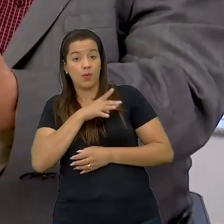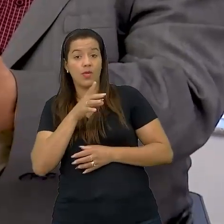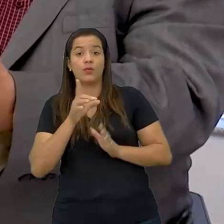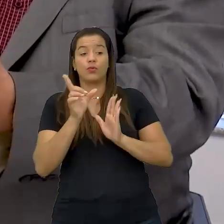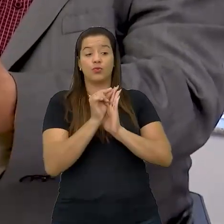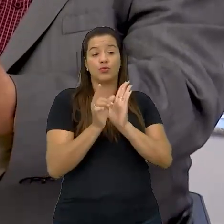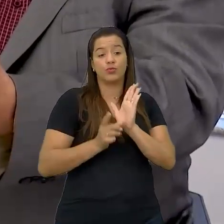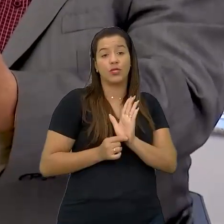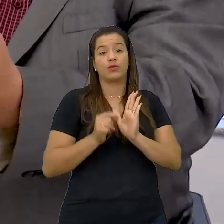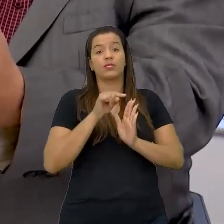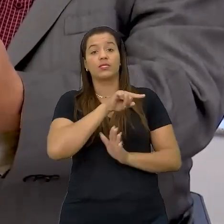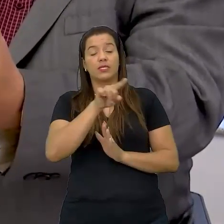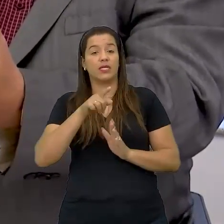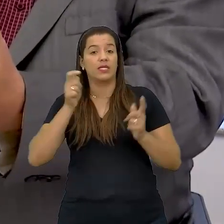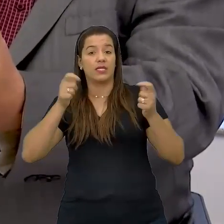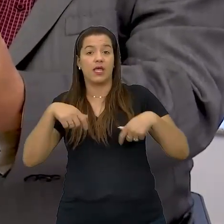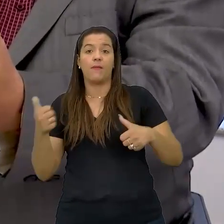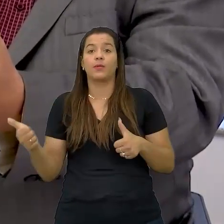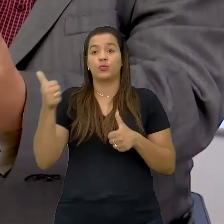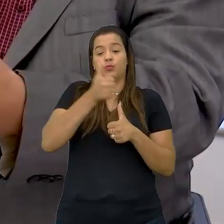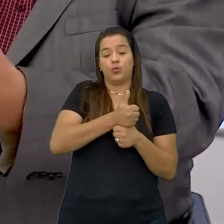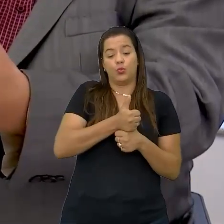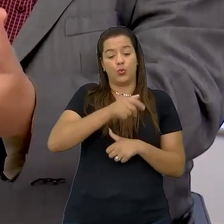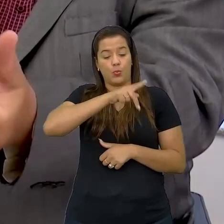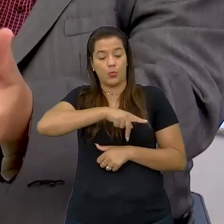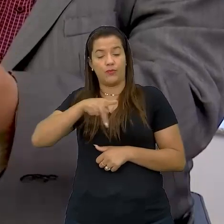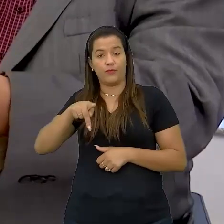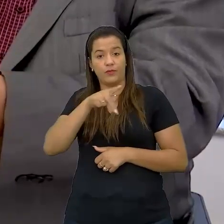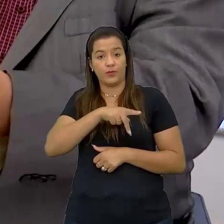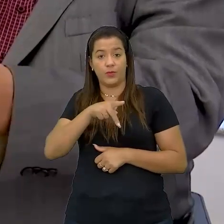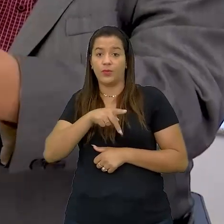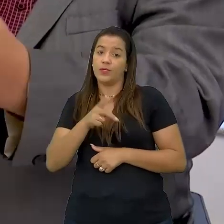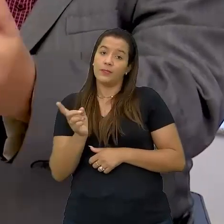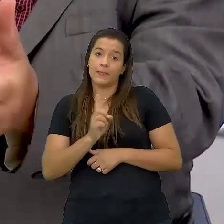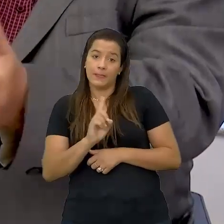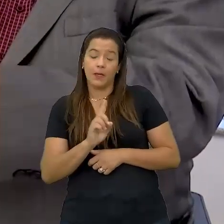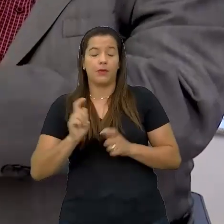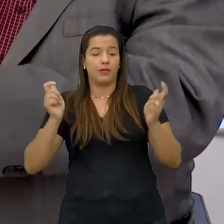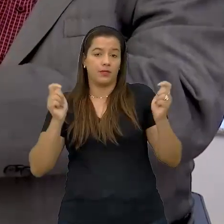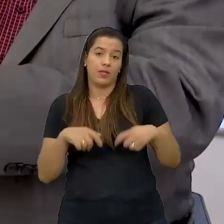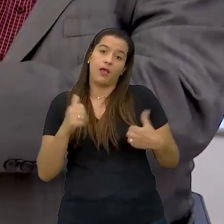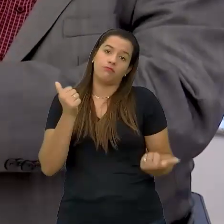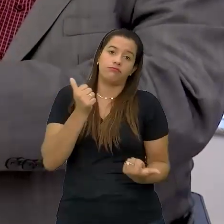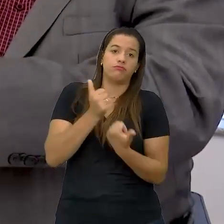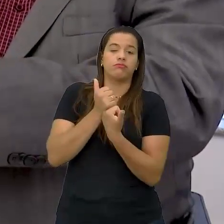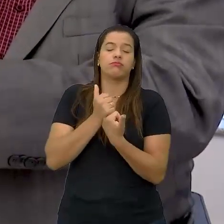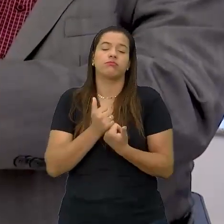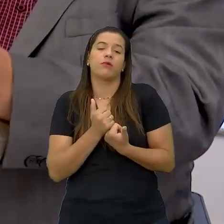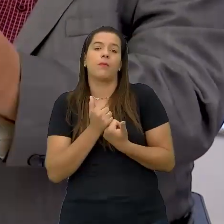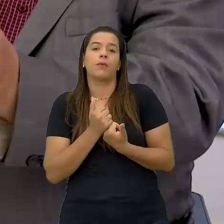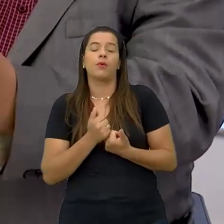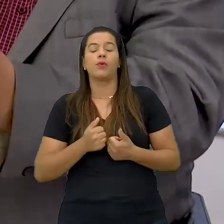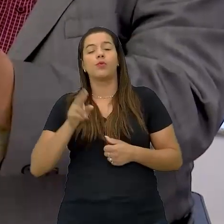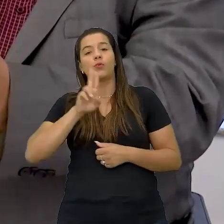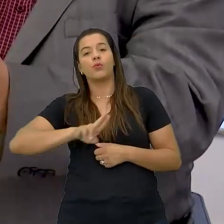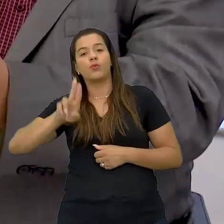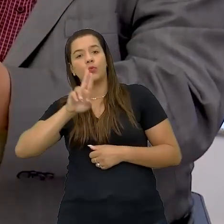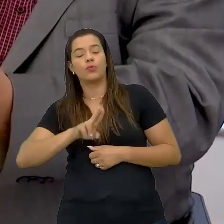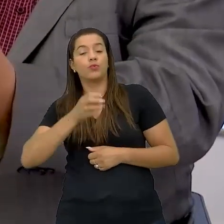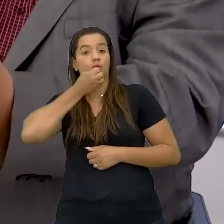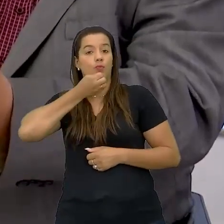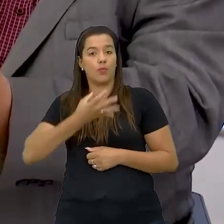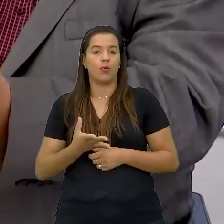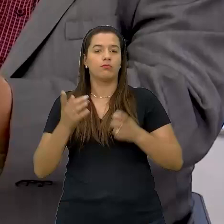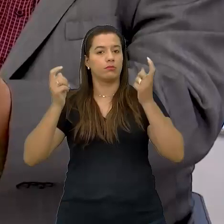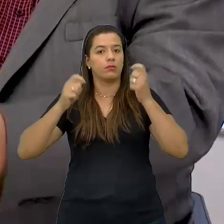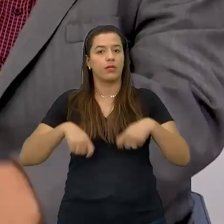por exemplo, substitutivo da atividade docente, quando ele é, em grande medida, com o uso adequado, né, algo poderoso